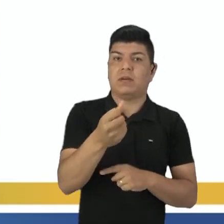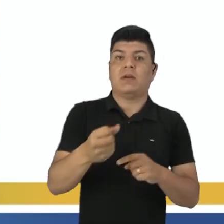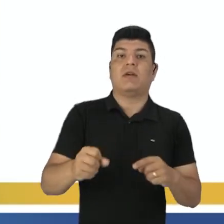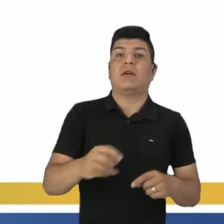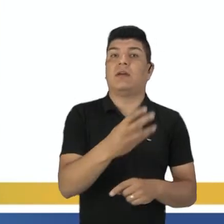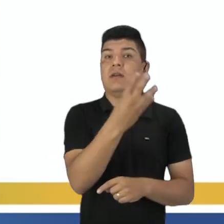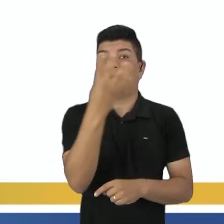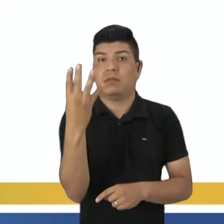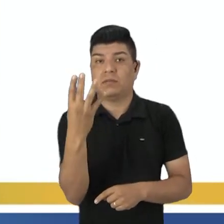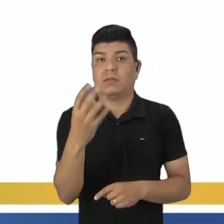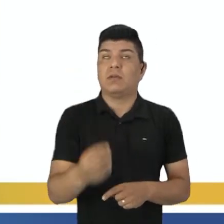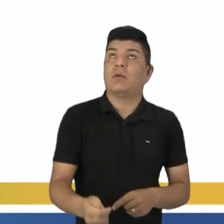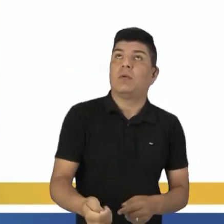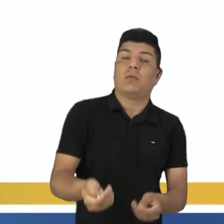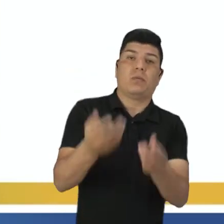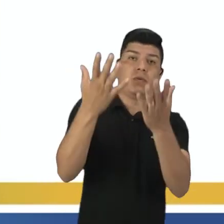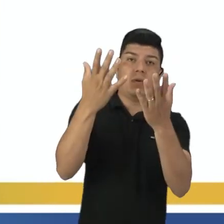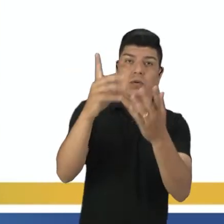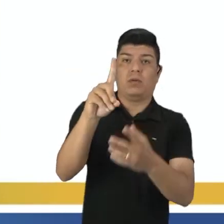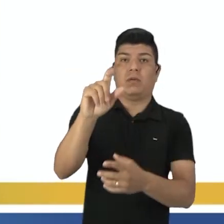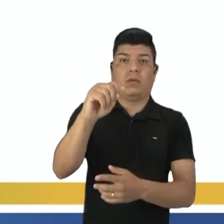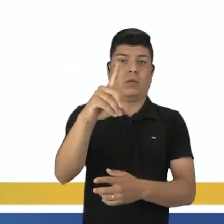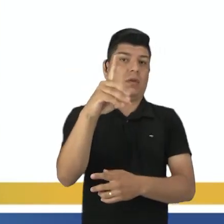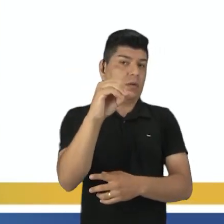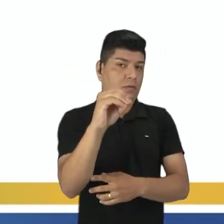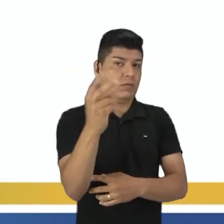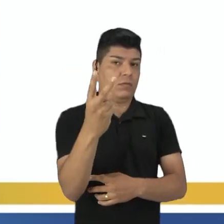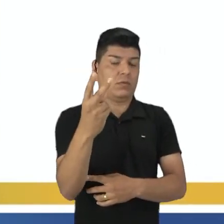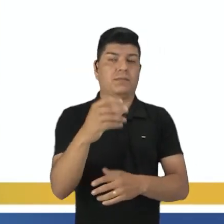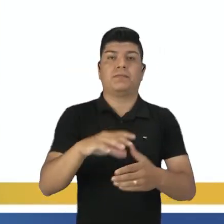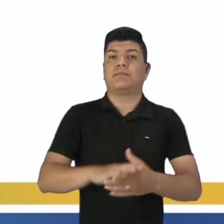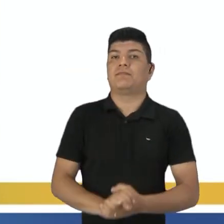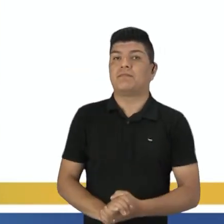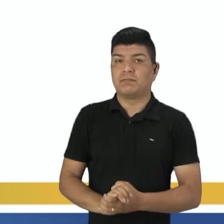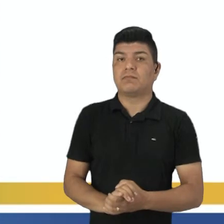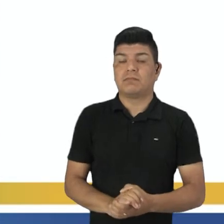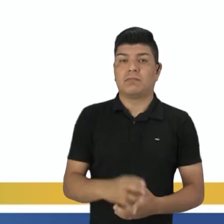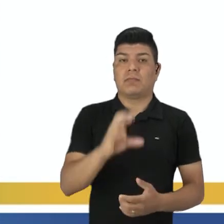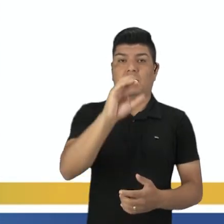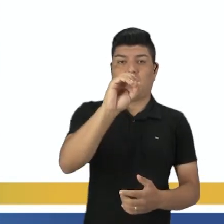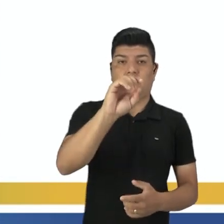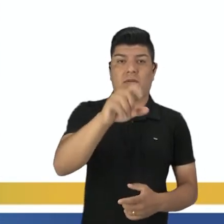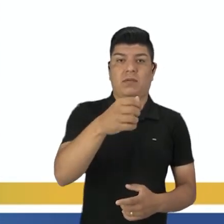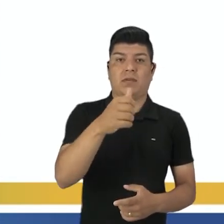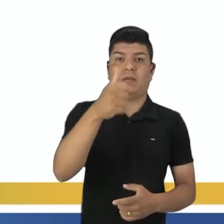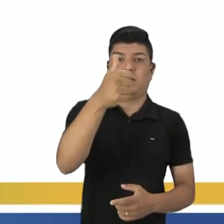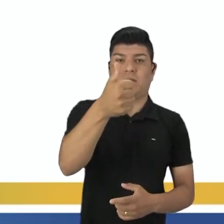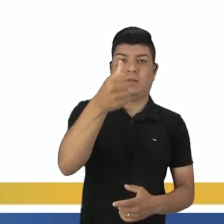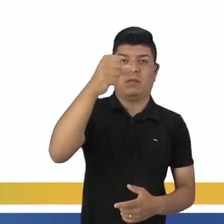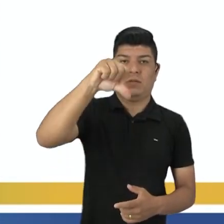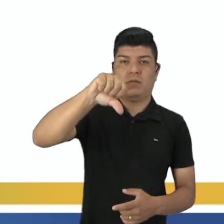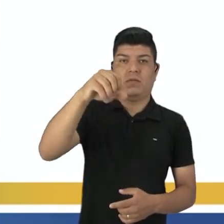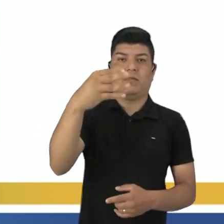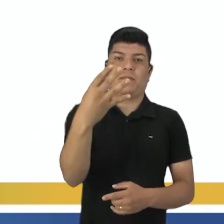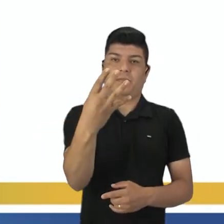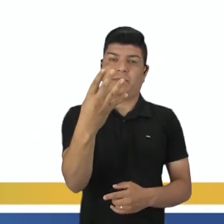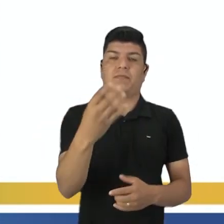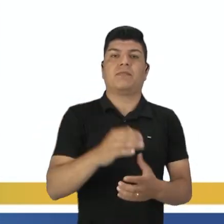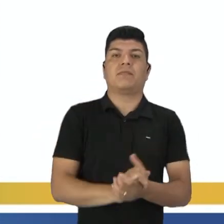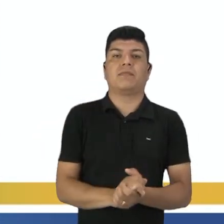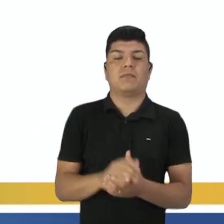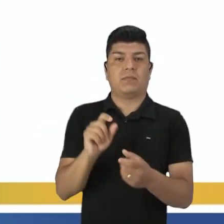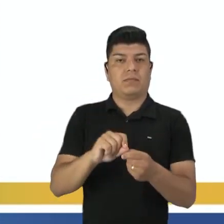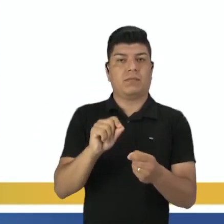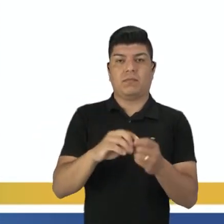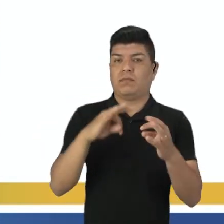né? A quantidade de experimentos aí de lançamento dos dois dados. Então, isso deu 0,194. Muito bem, então eu fiz isso em